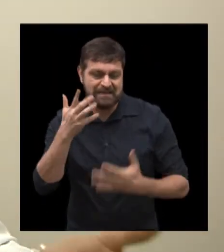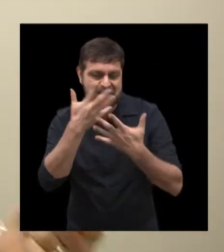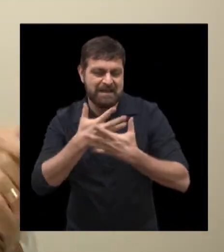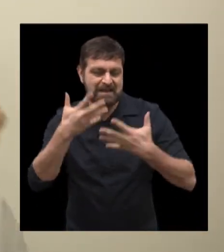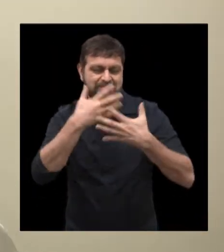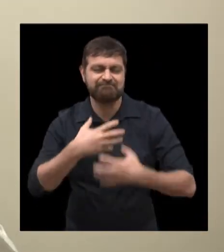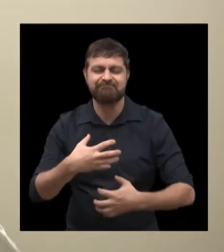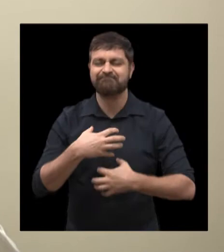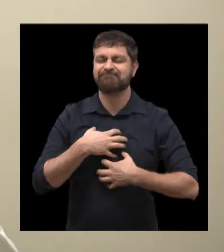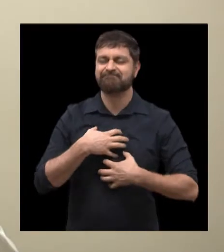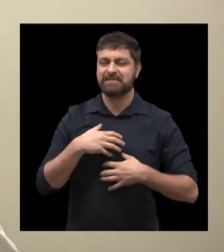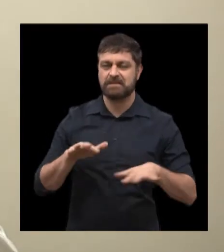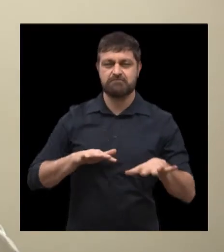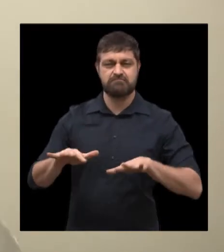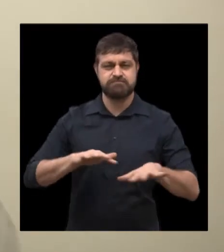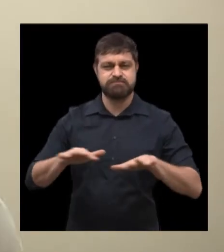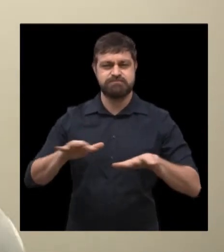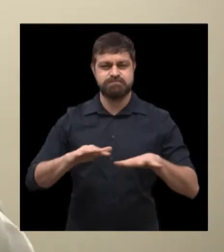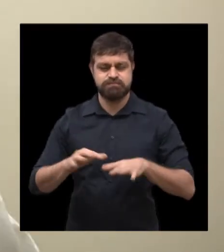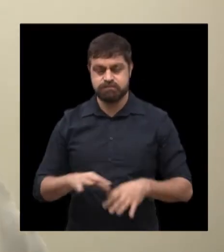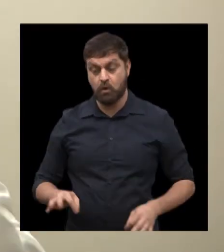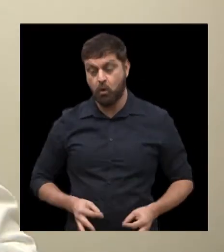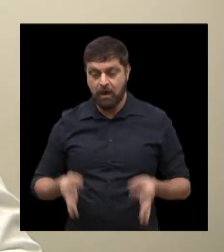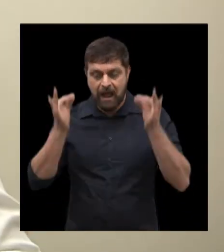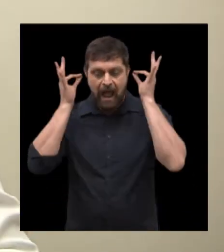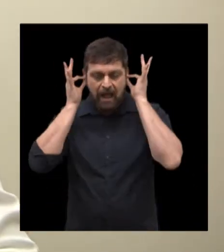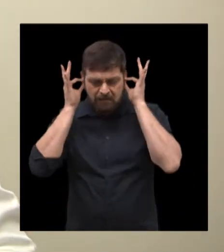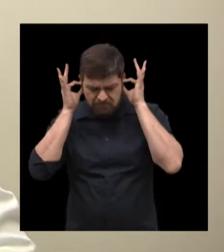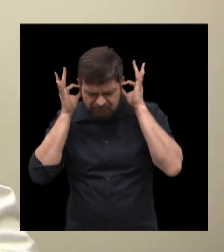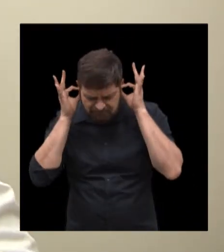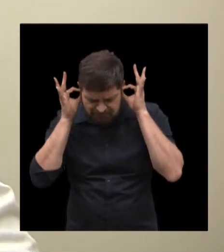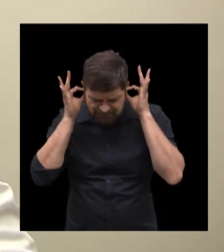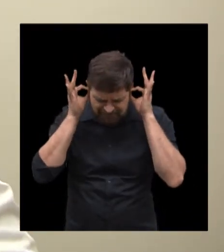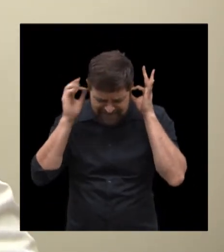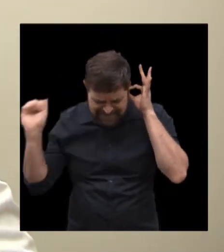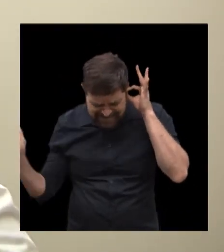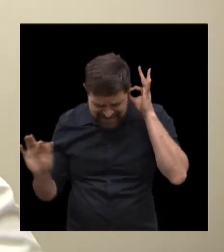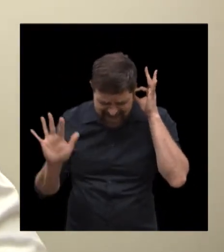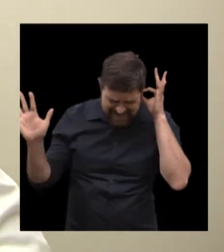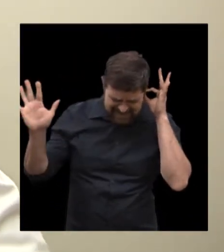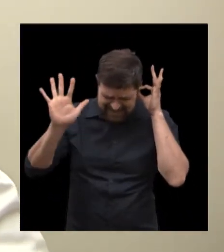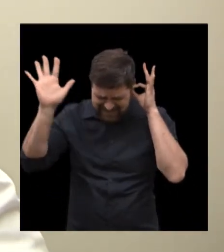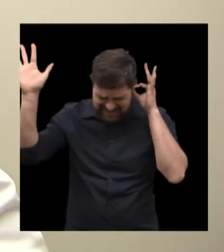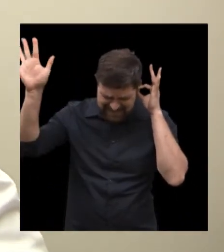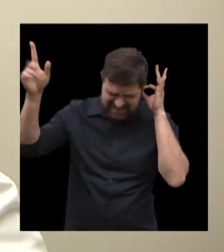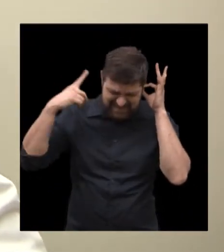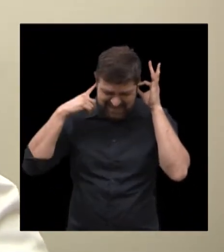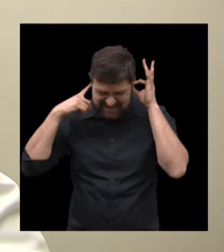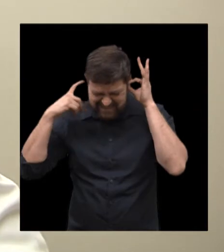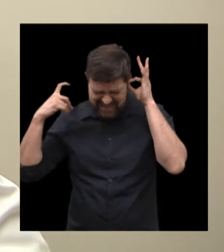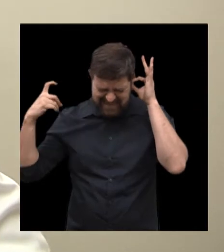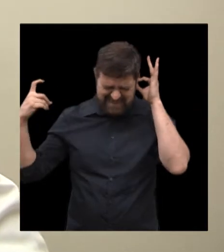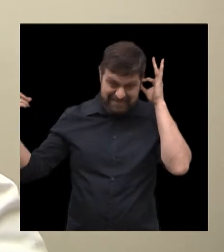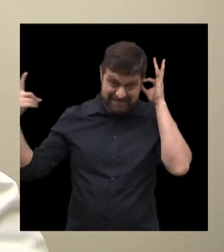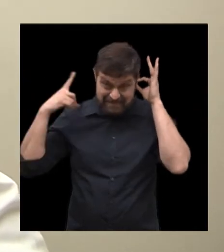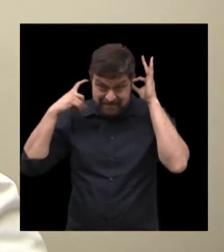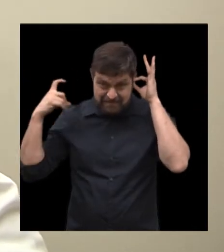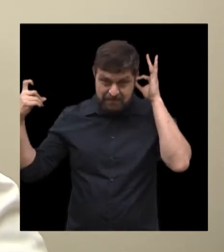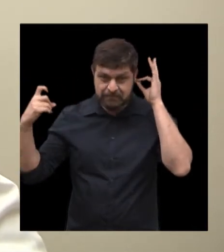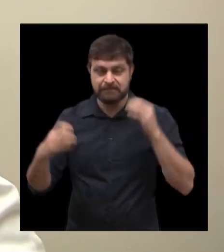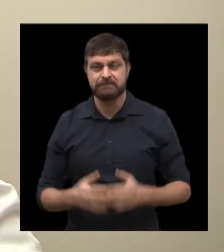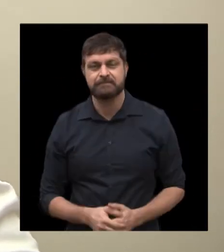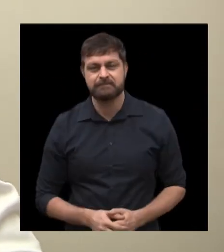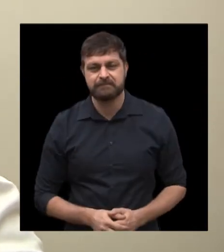para poder ouvir a conversa que ela tá tendo interesse, ela tem que colocar esse sinal mais forte do que o barulho